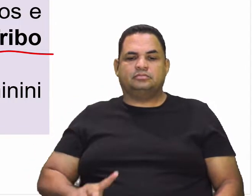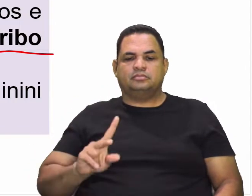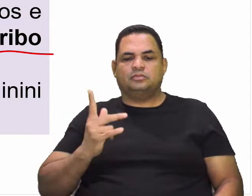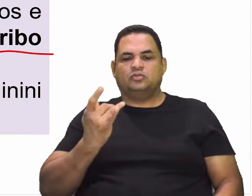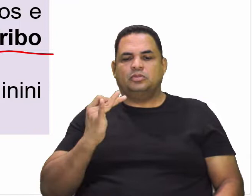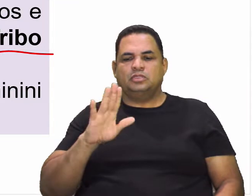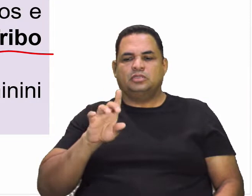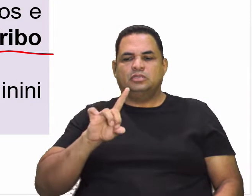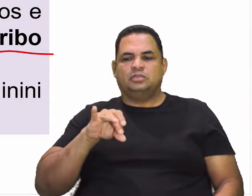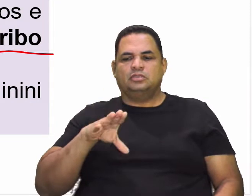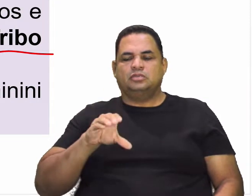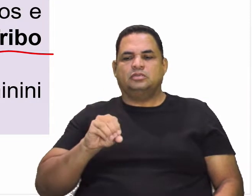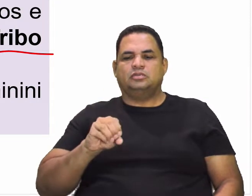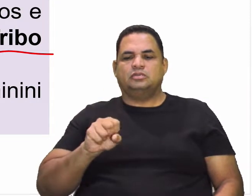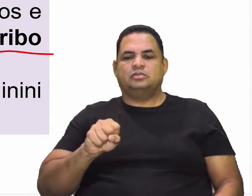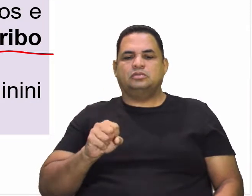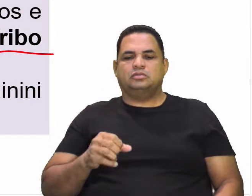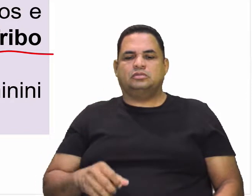hominíneos.